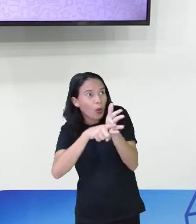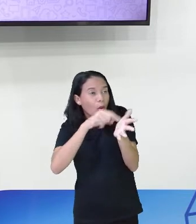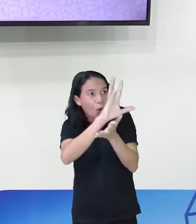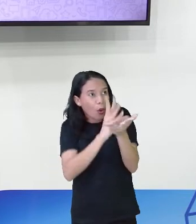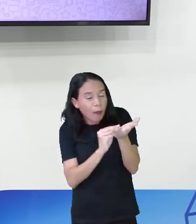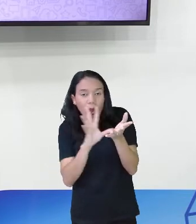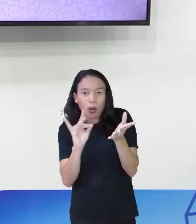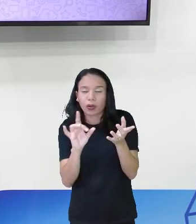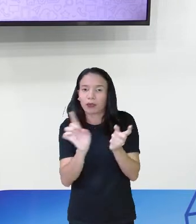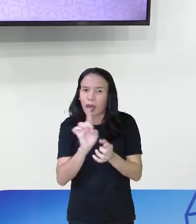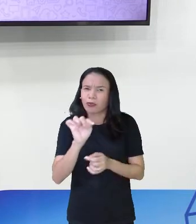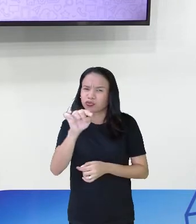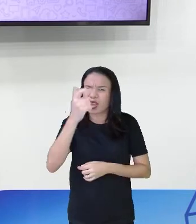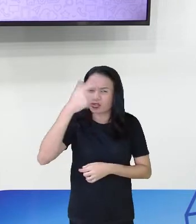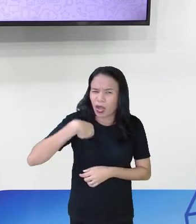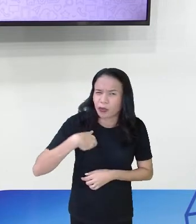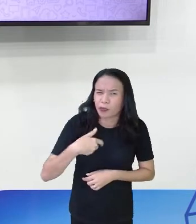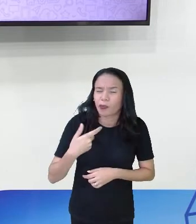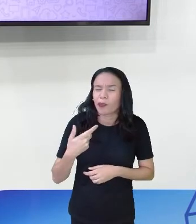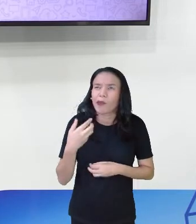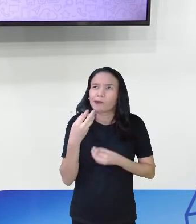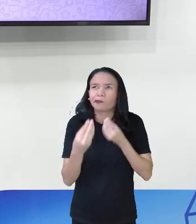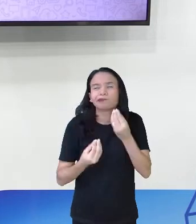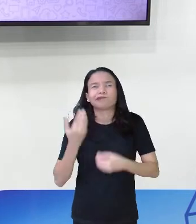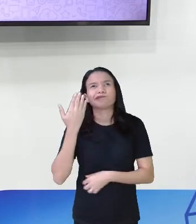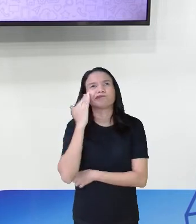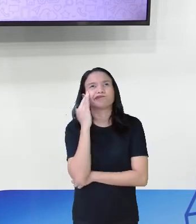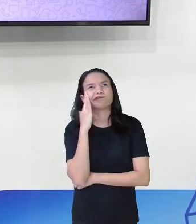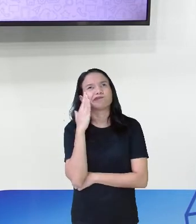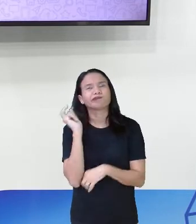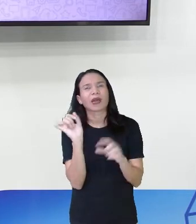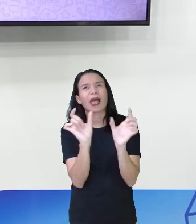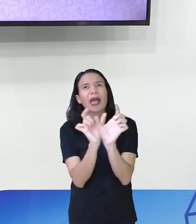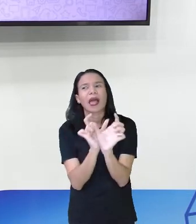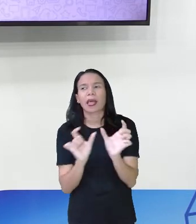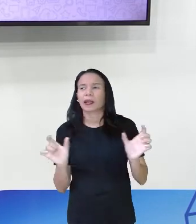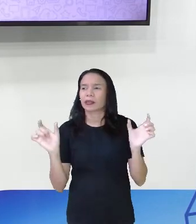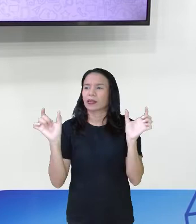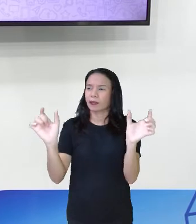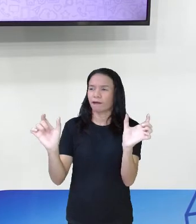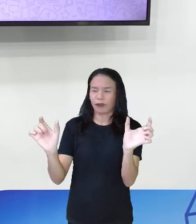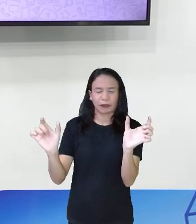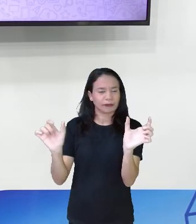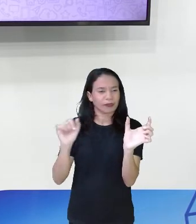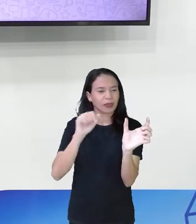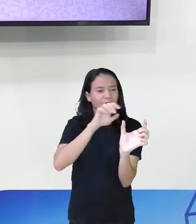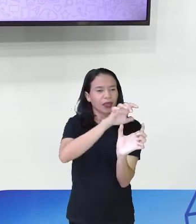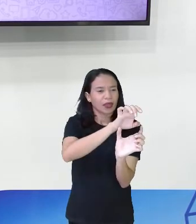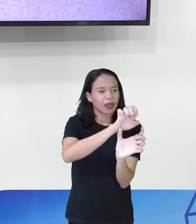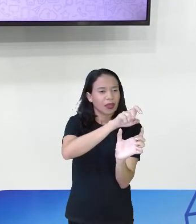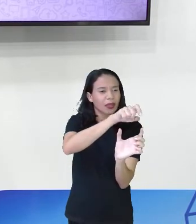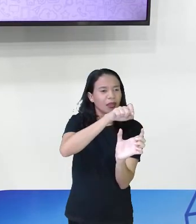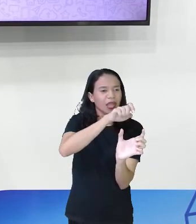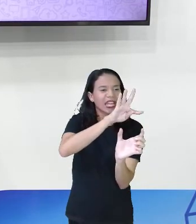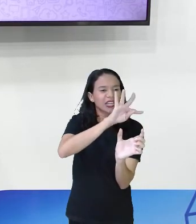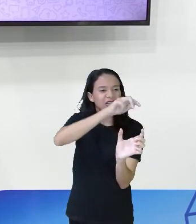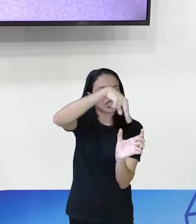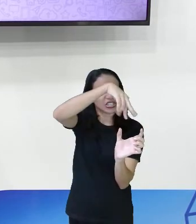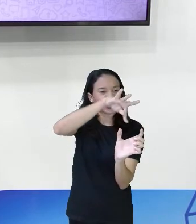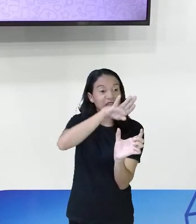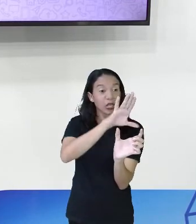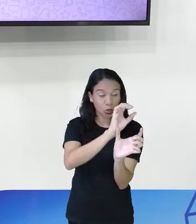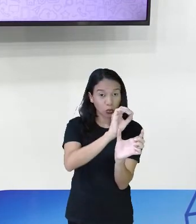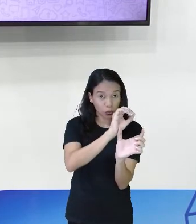colar, não. Do seu jeitinho. Qual o seu entendimento? Qual a diferença de um animal que foi extinto para um animal